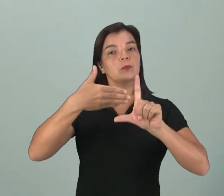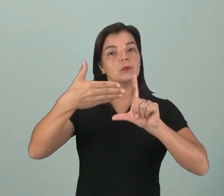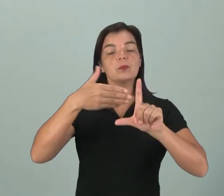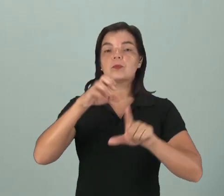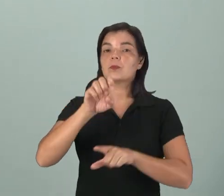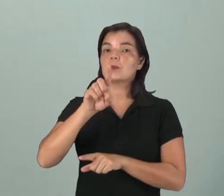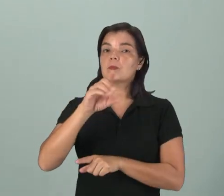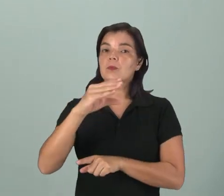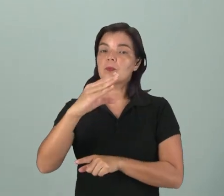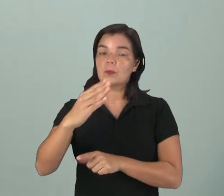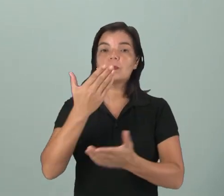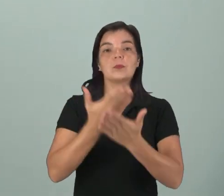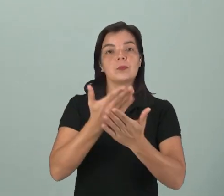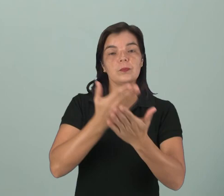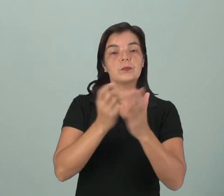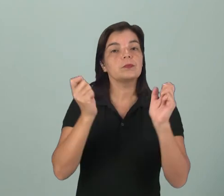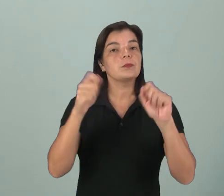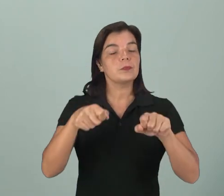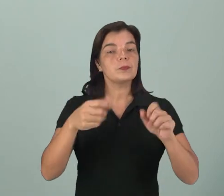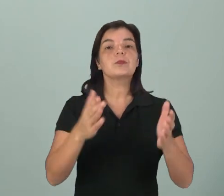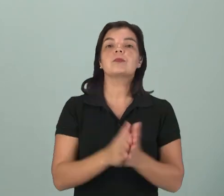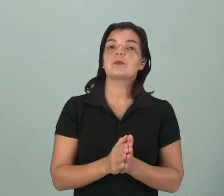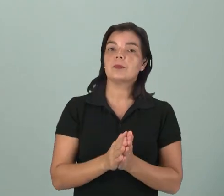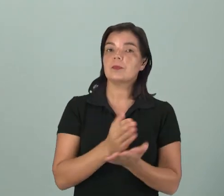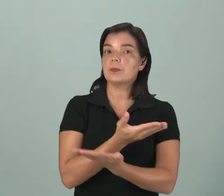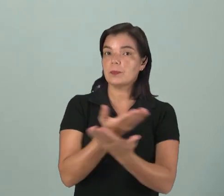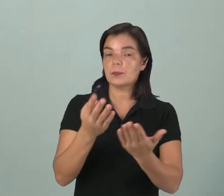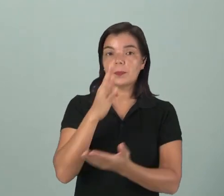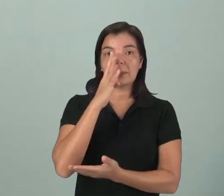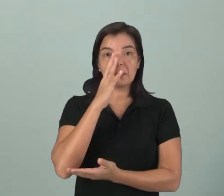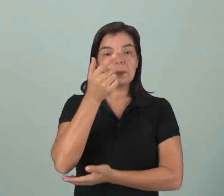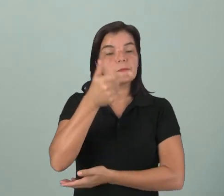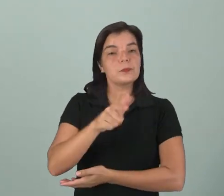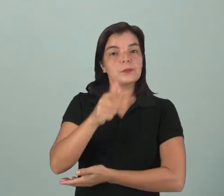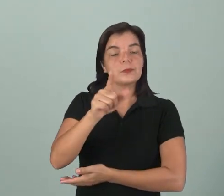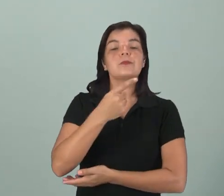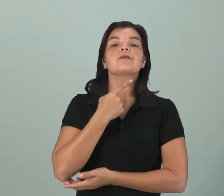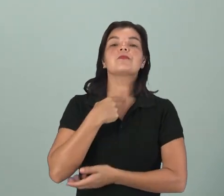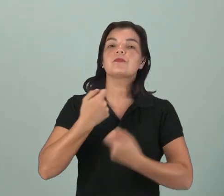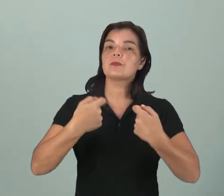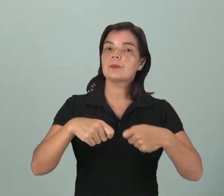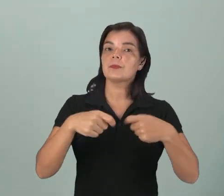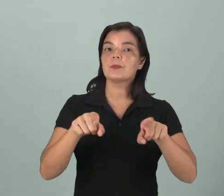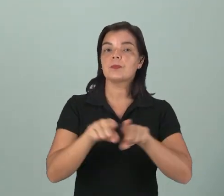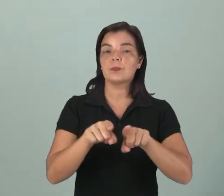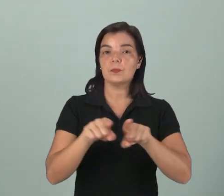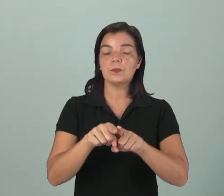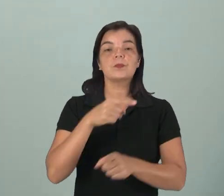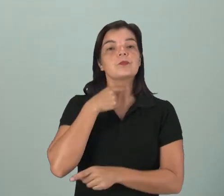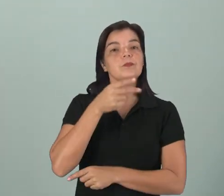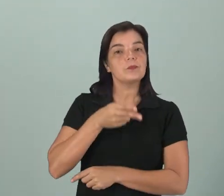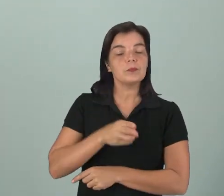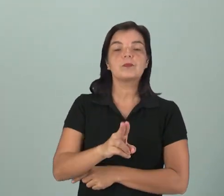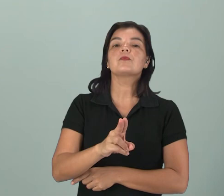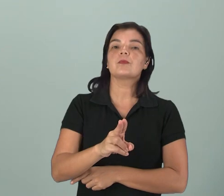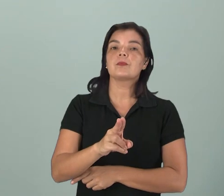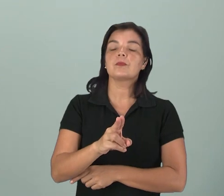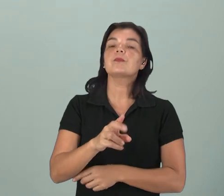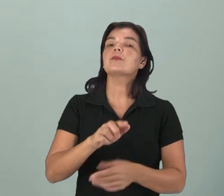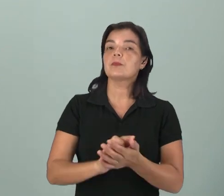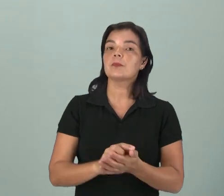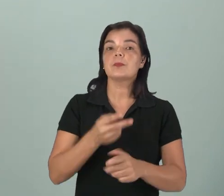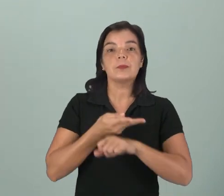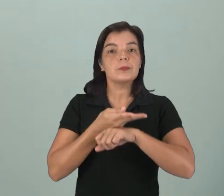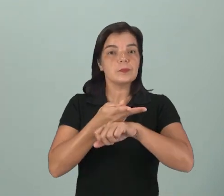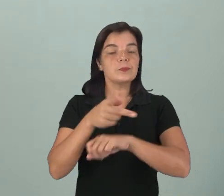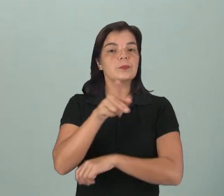Eduque, que essas aulas estarão disponíveis lá para você assistir quantas vezes você precisar. Se sua dúvida persistir, você pode recorrer